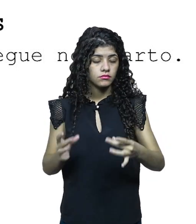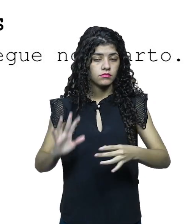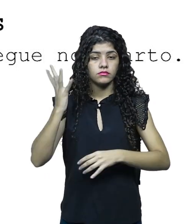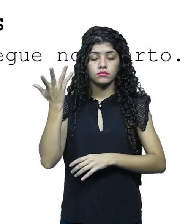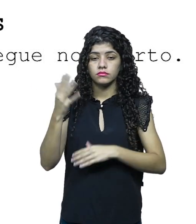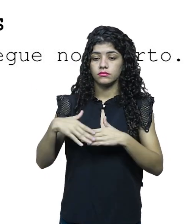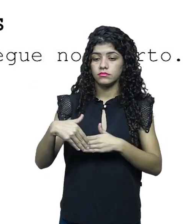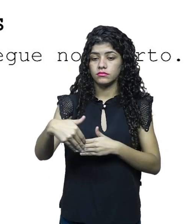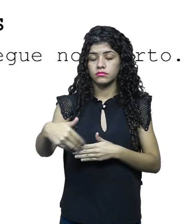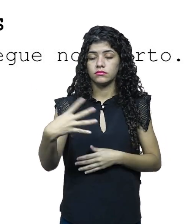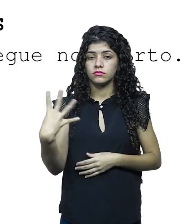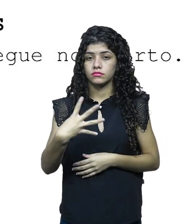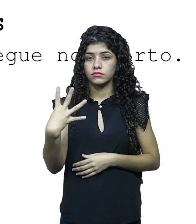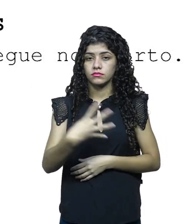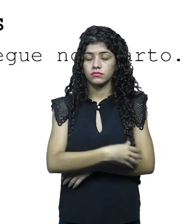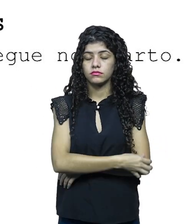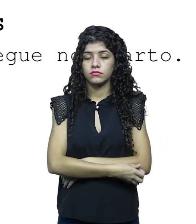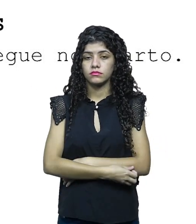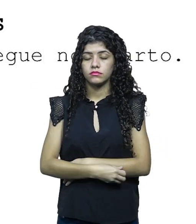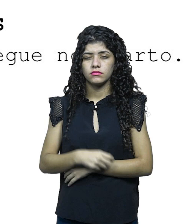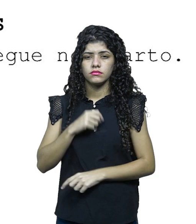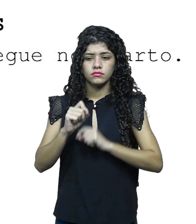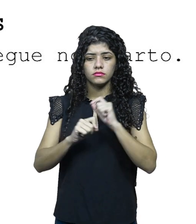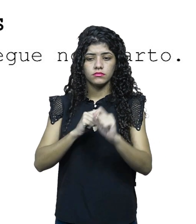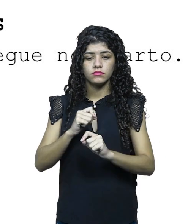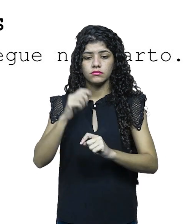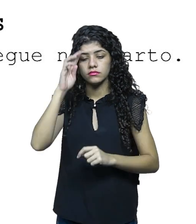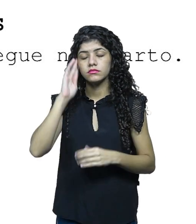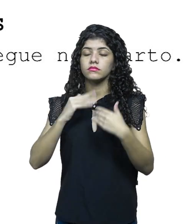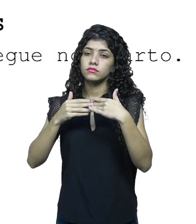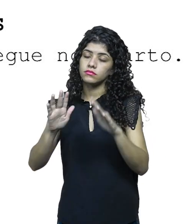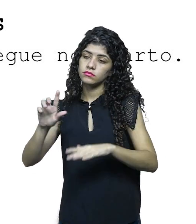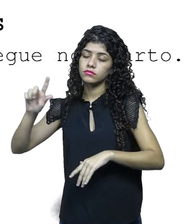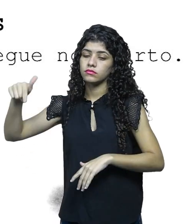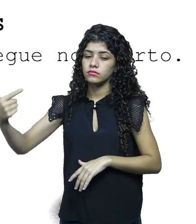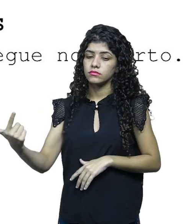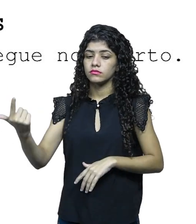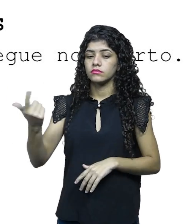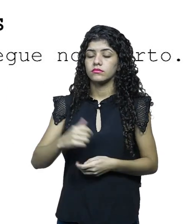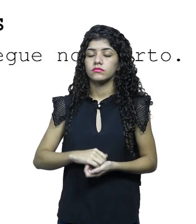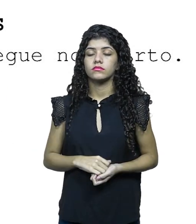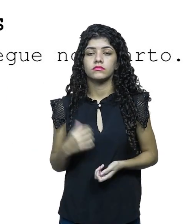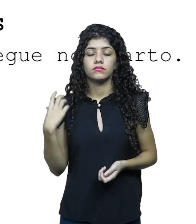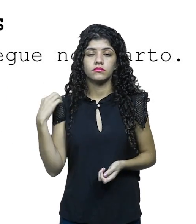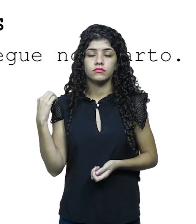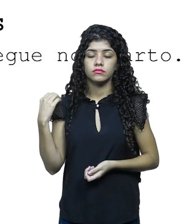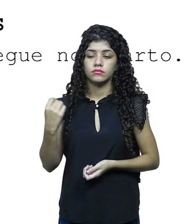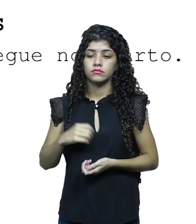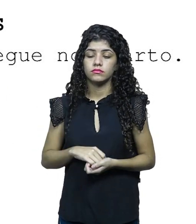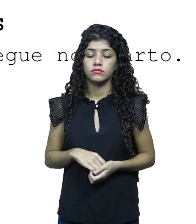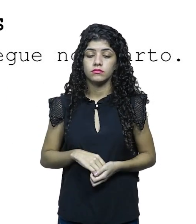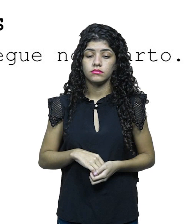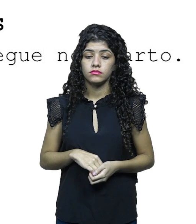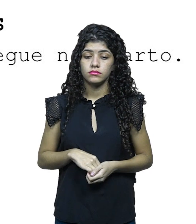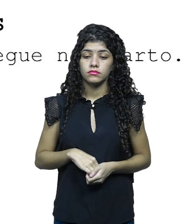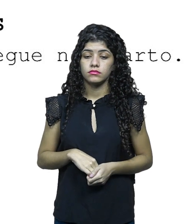eu vou descrever a ação entre a filha e a avó que segue, que continua no quarto. Isso aí seria em vez de abrir um outro cabeçalho